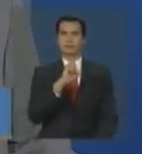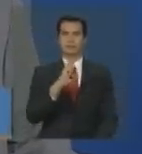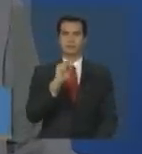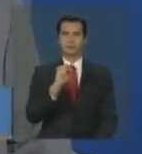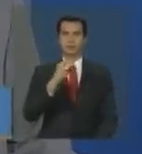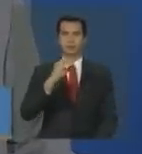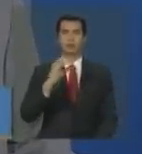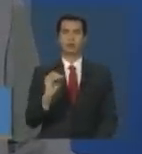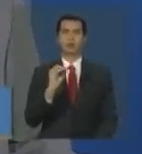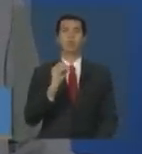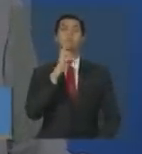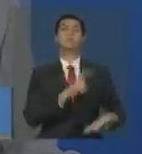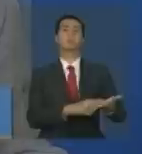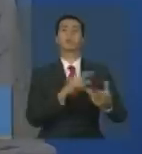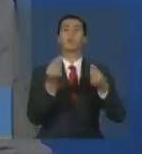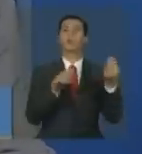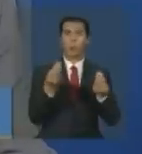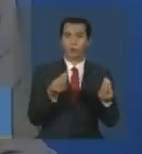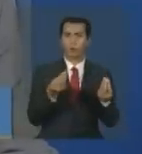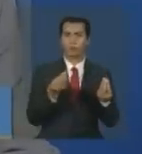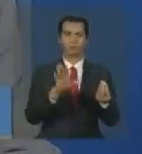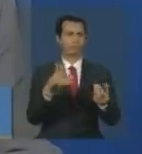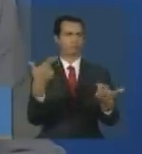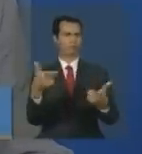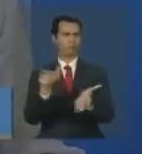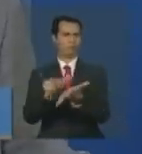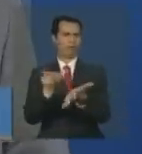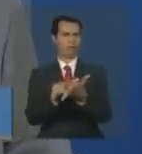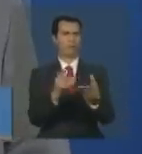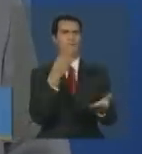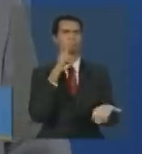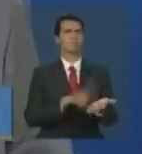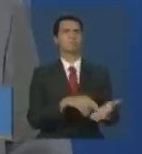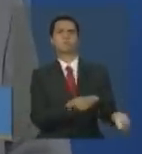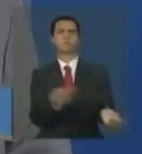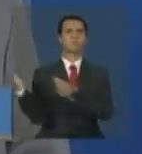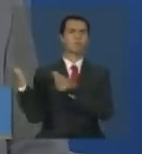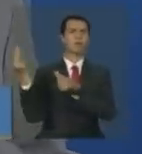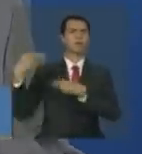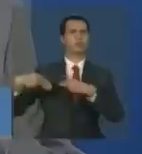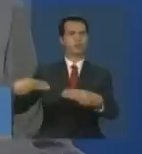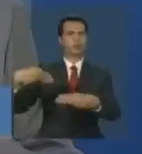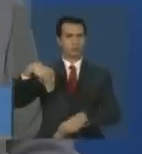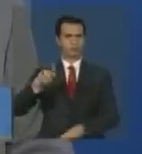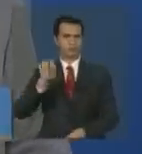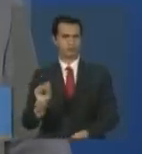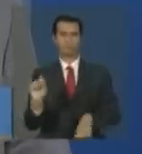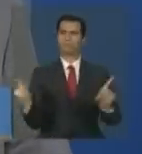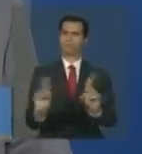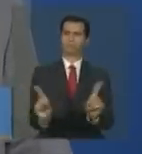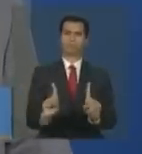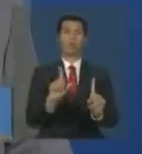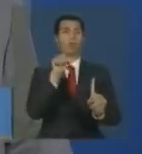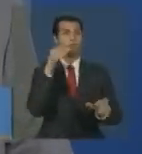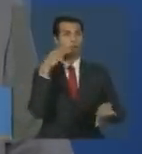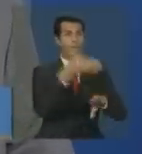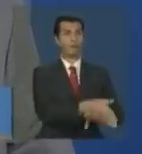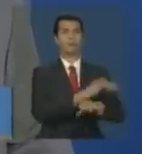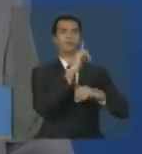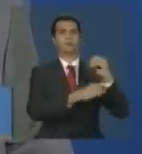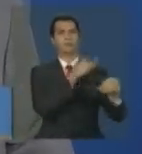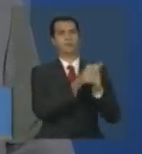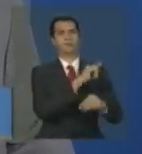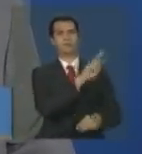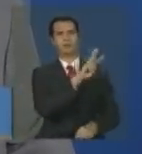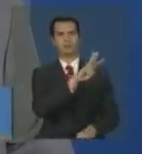Então, não há envio do questionário para o MDS. O que há é um aplicativo pela internet. Então,